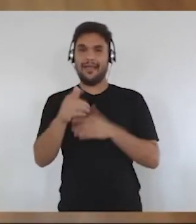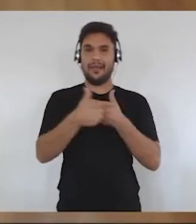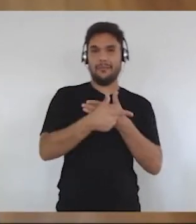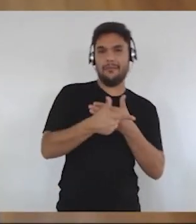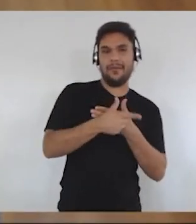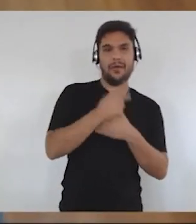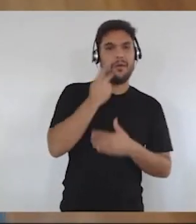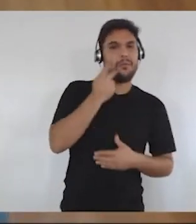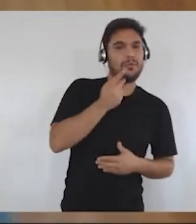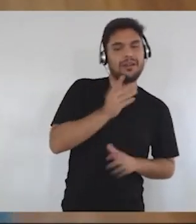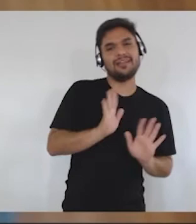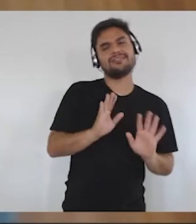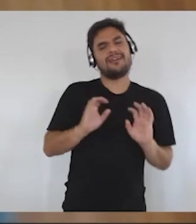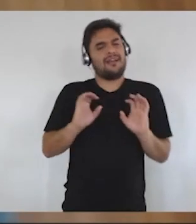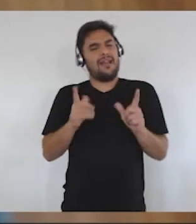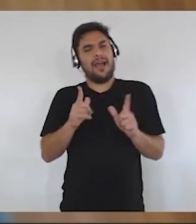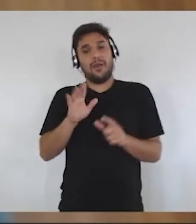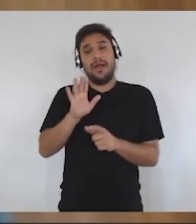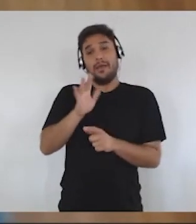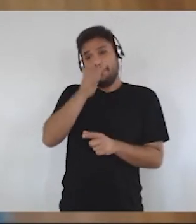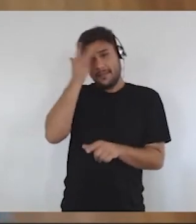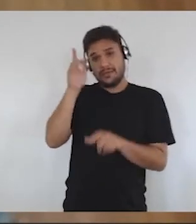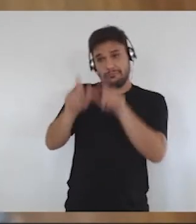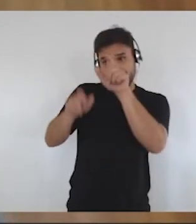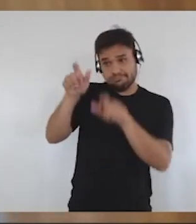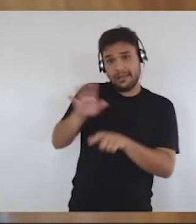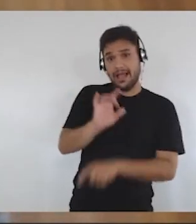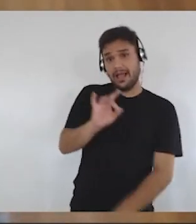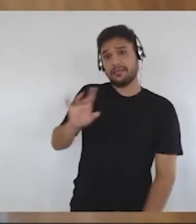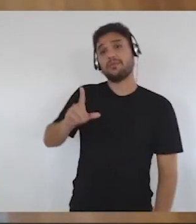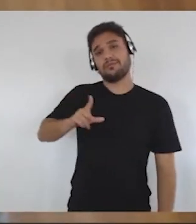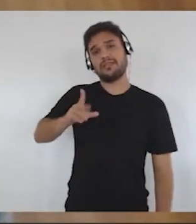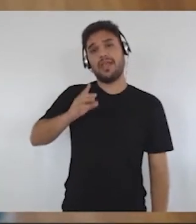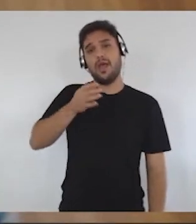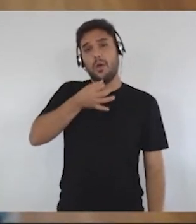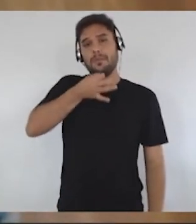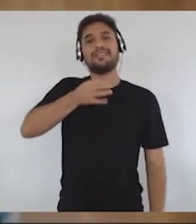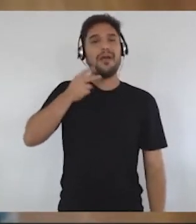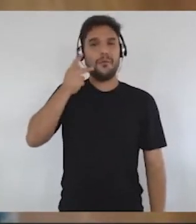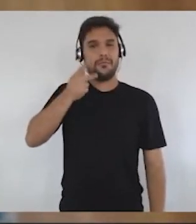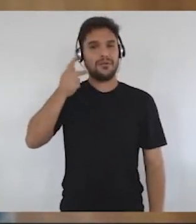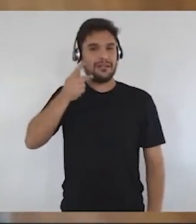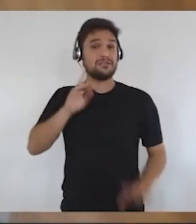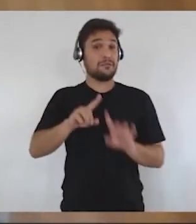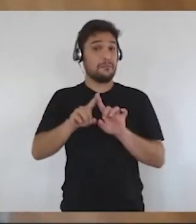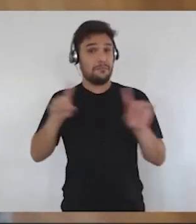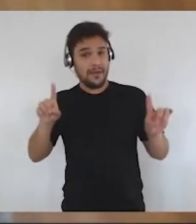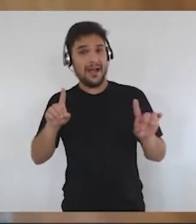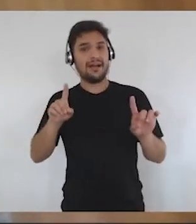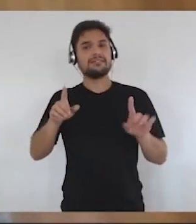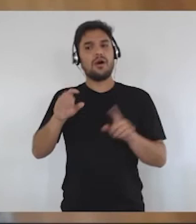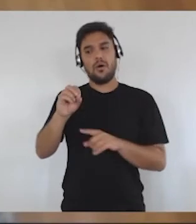entidade. Obviamente, cada um tem a sua ideologia, a sua forma de pensar política, mas a OAB é muito maior do que isso tudo. E a OAB é